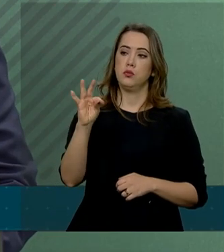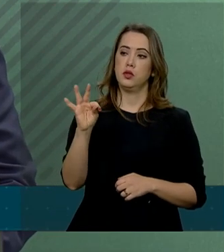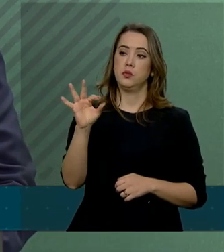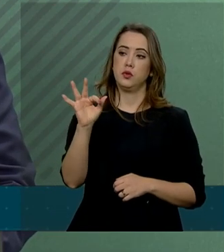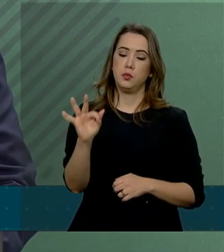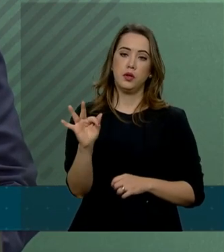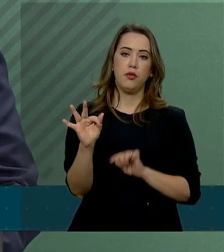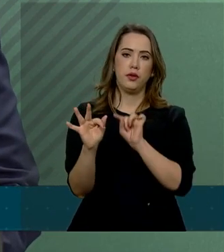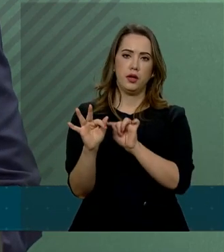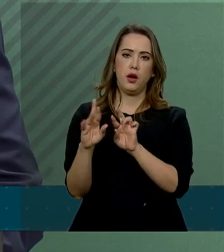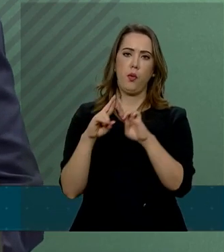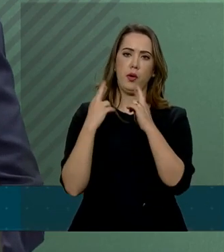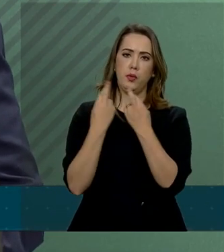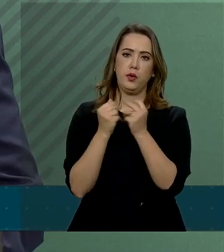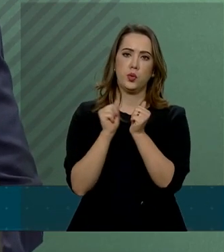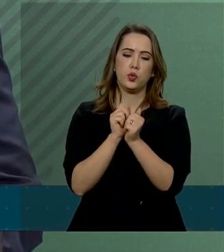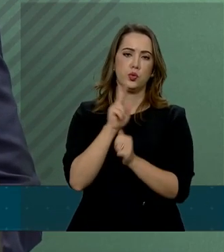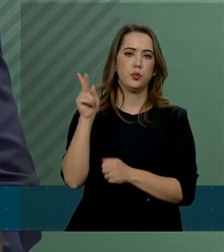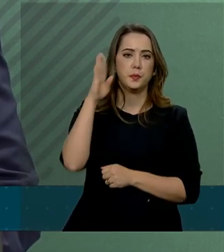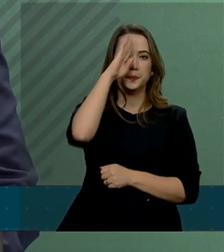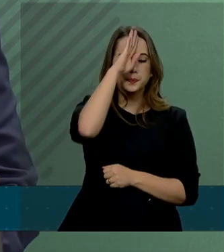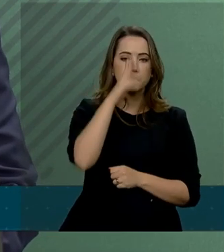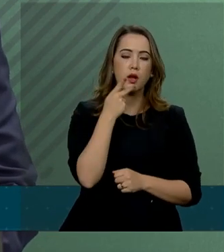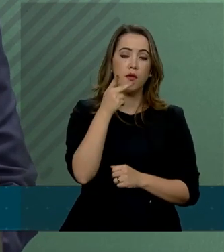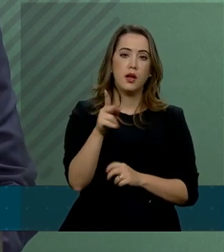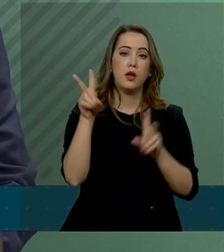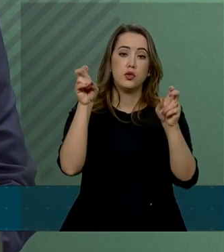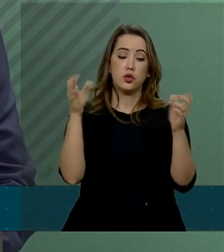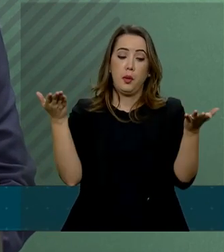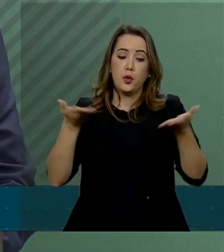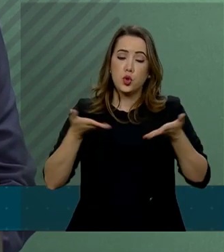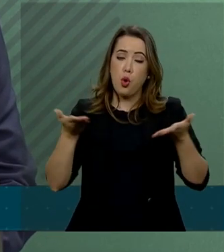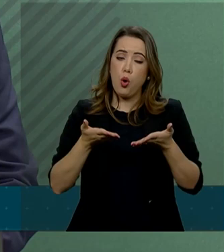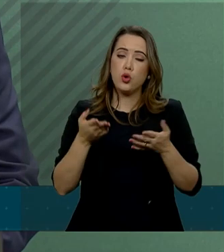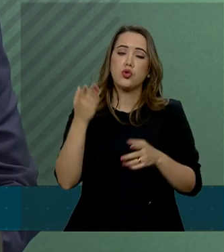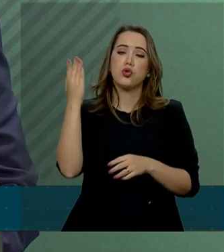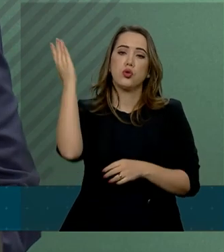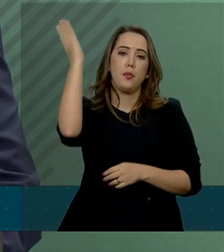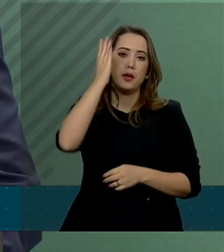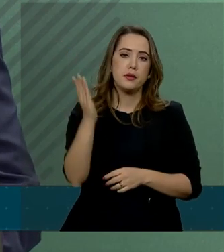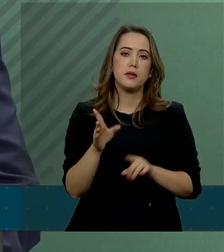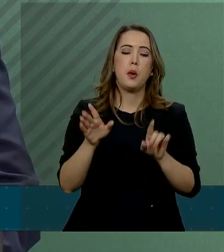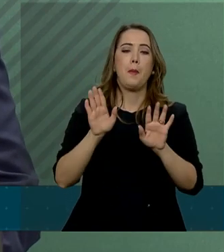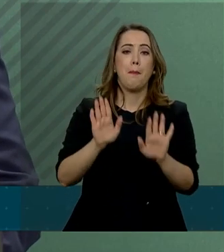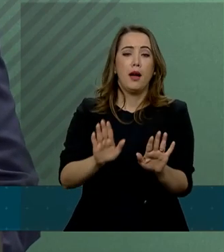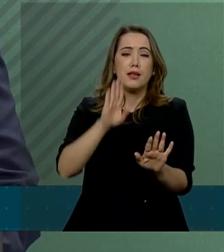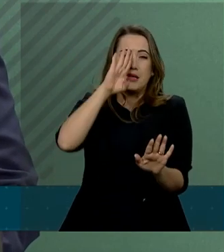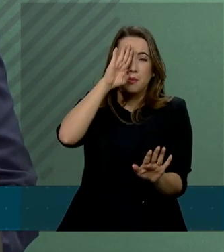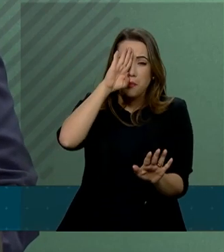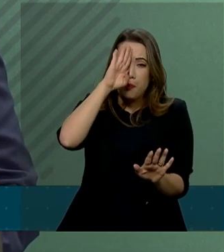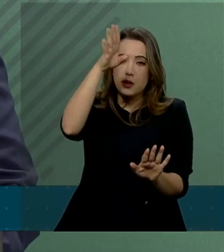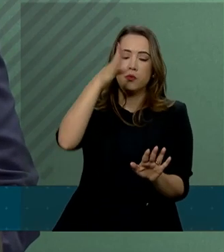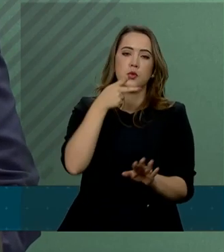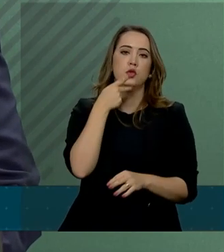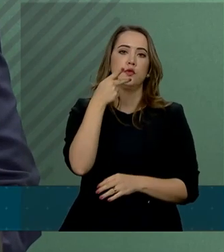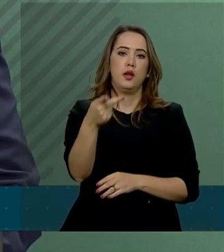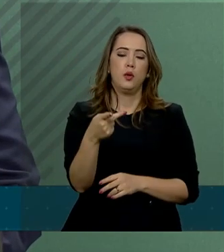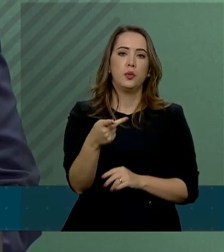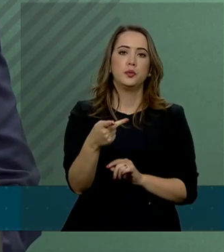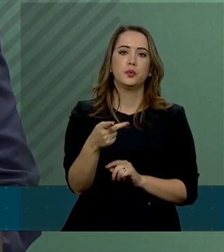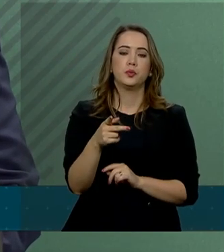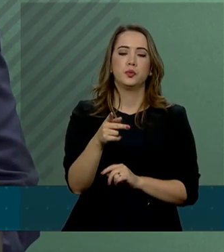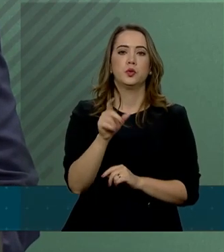eles trataram de temas atuais do país mas principalmente o ministro fux fez um convite